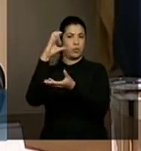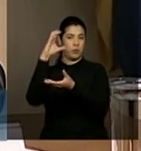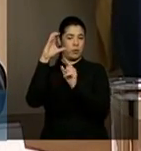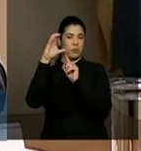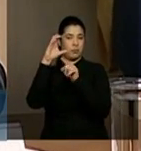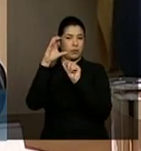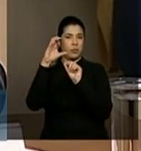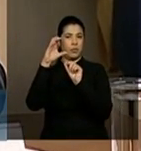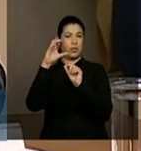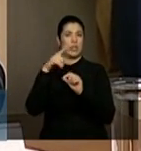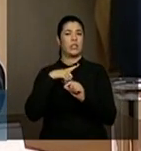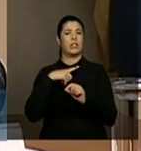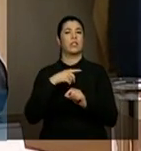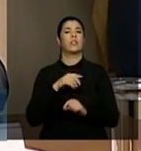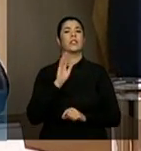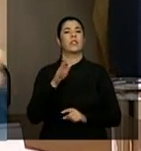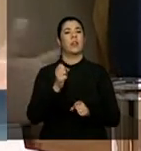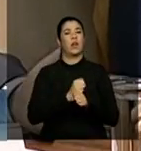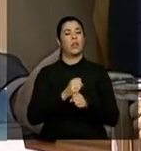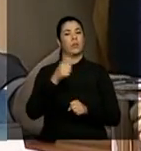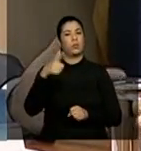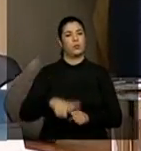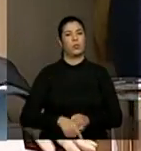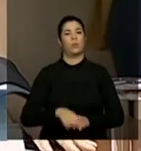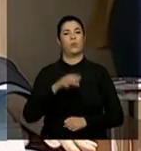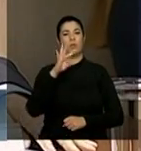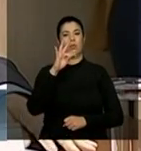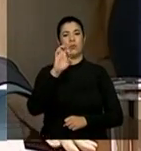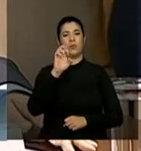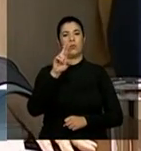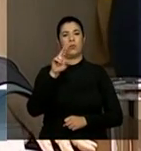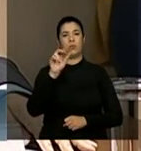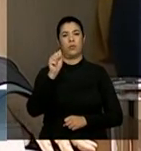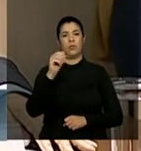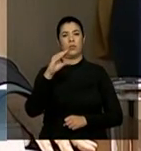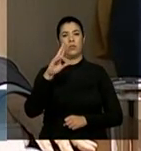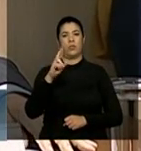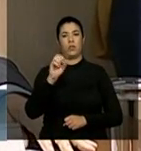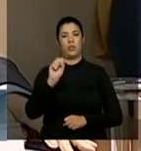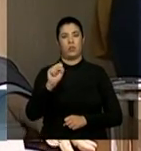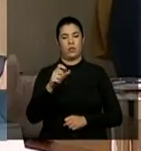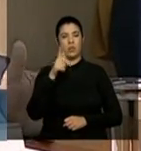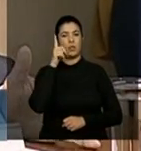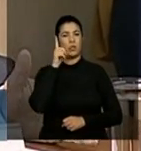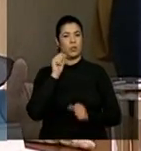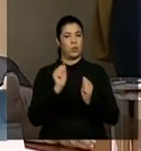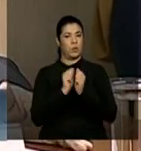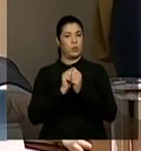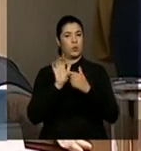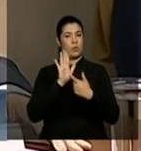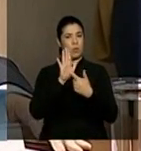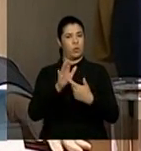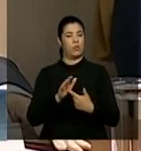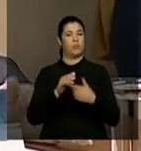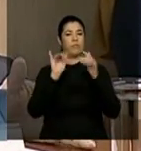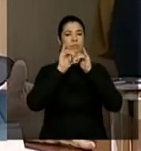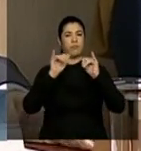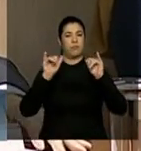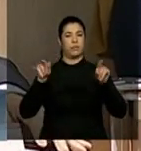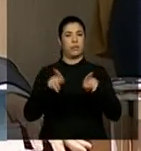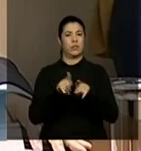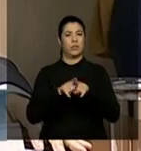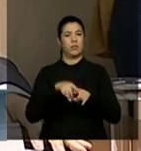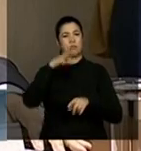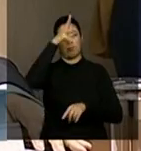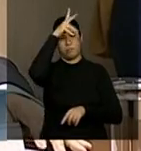projeto Terra Class, nós já podemos estudar, como demonstrado pelo Maurício, a dinâmica de uso e ocupação na